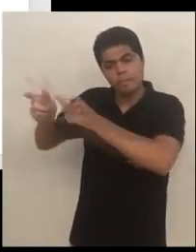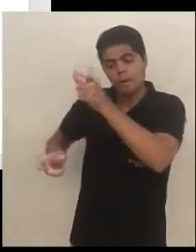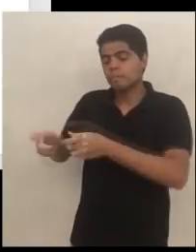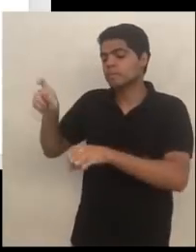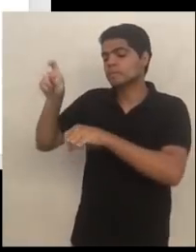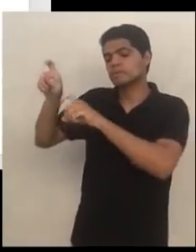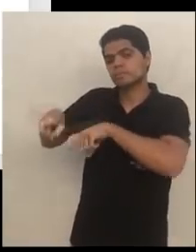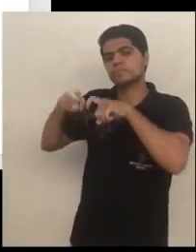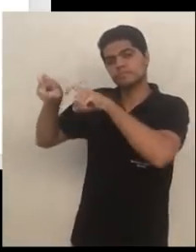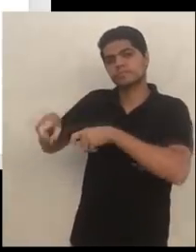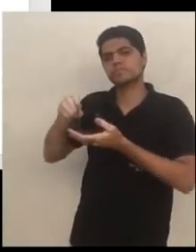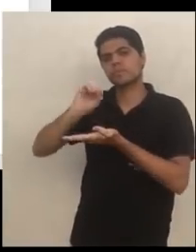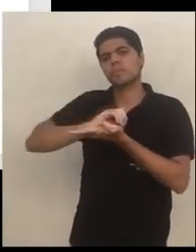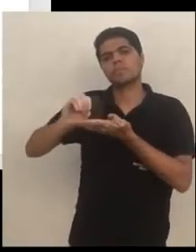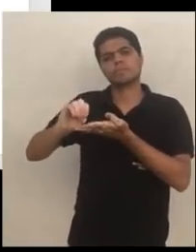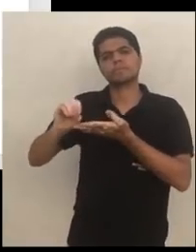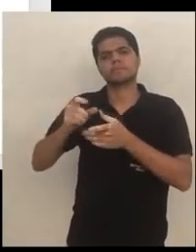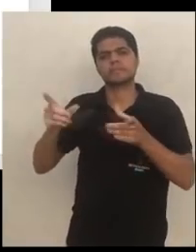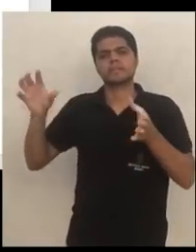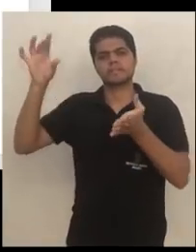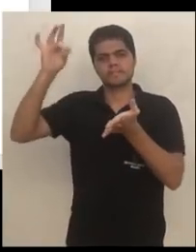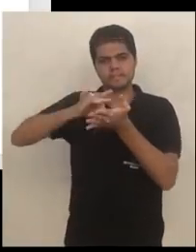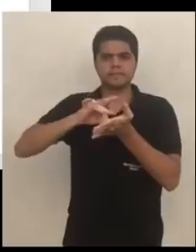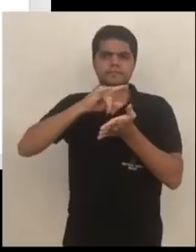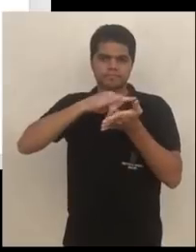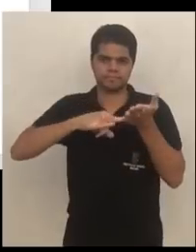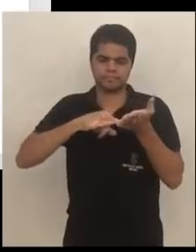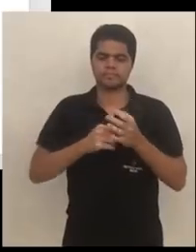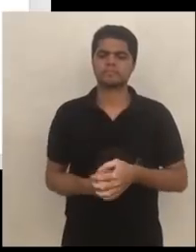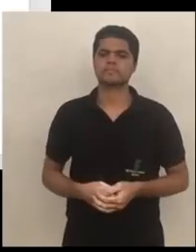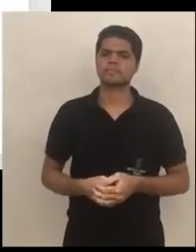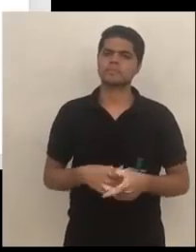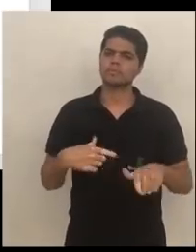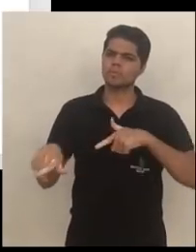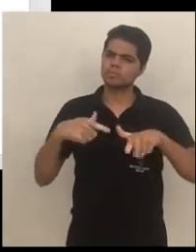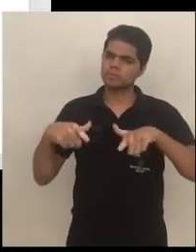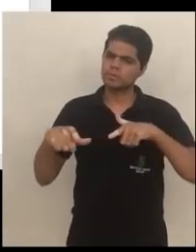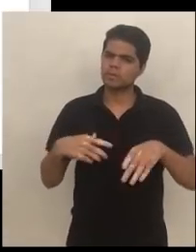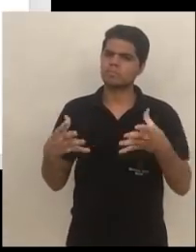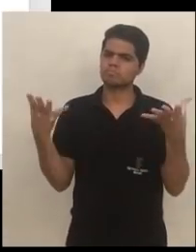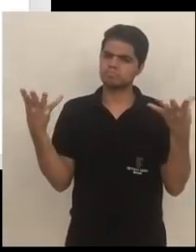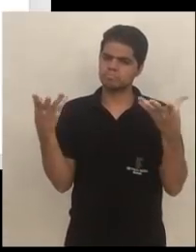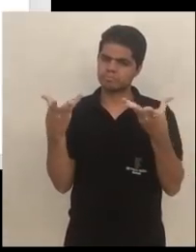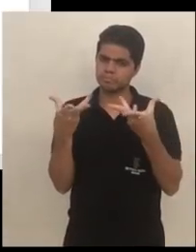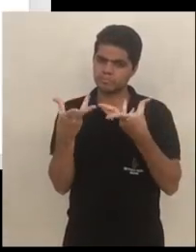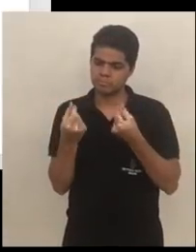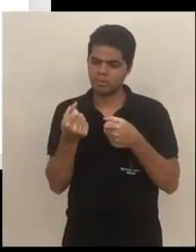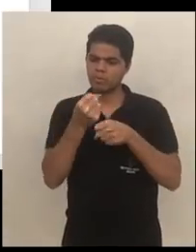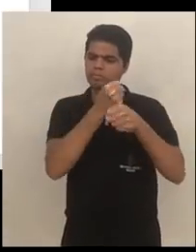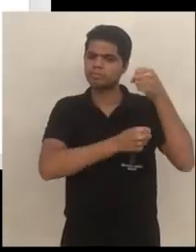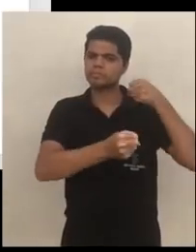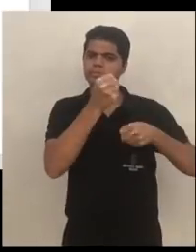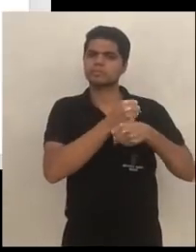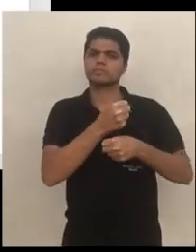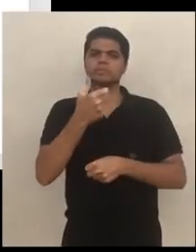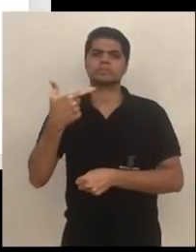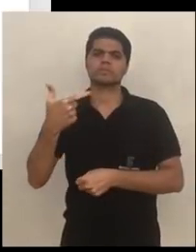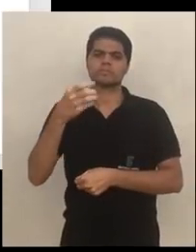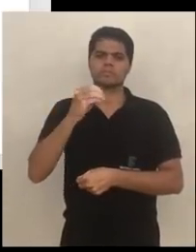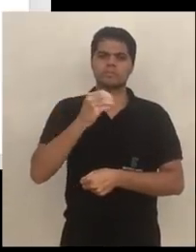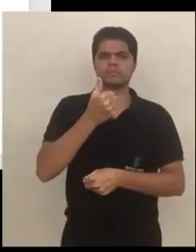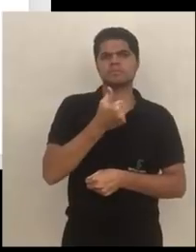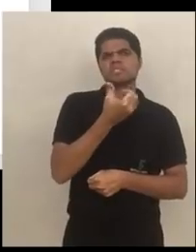Mata. Então tem feito um excelente trabalho. Eu peguei um dado, foi até publicado, em 2016, se eu não me engano, eram